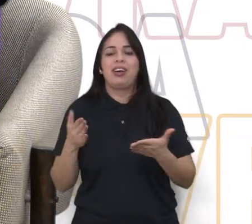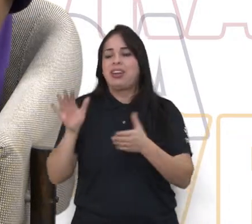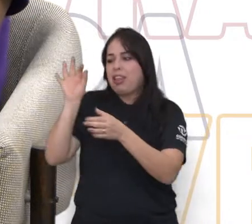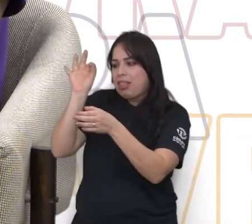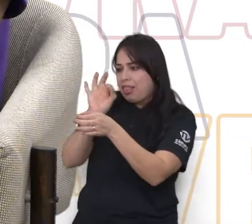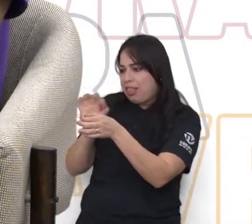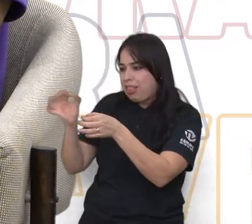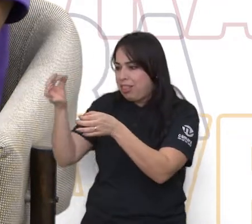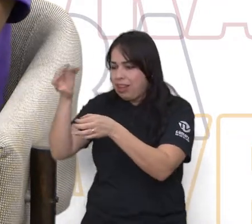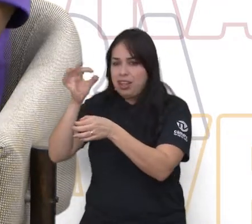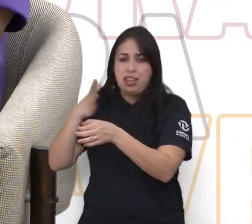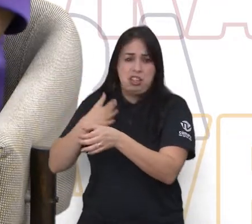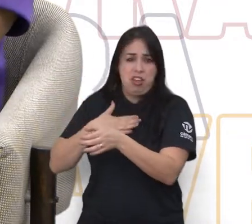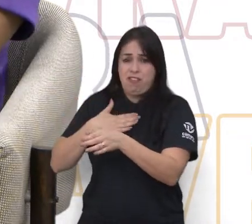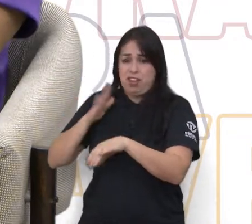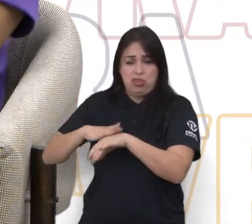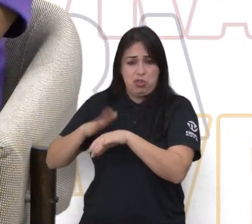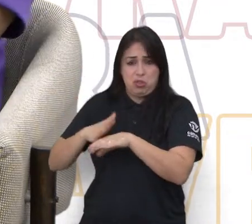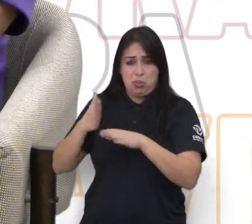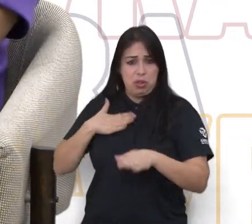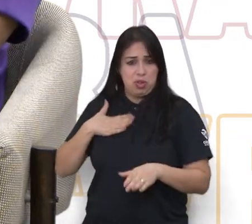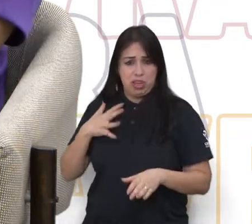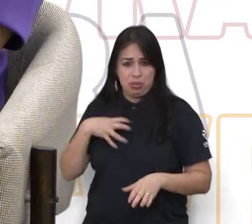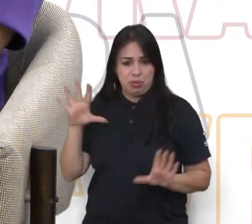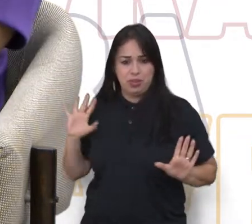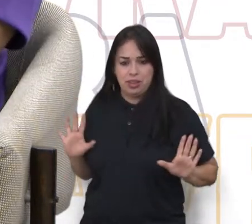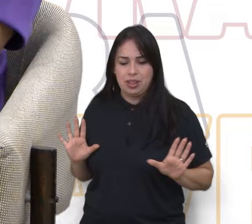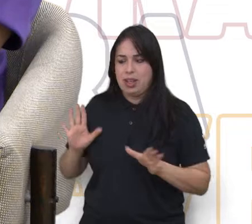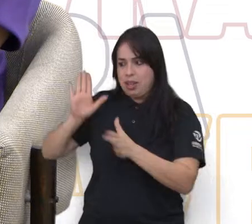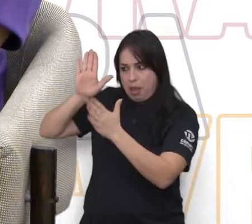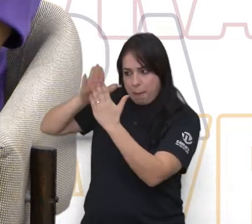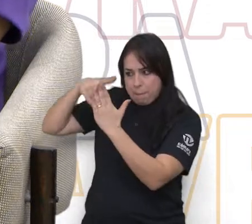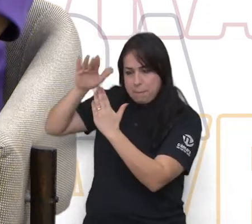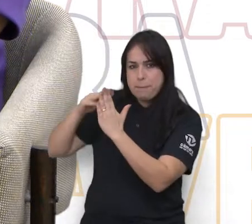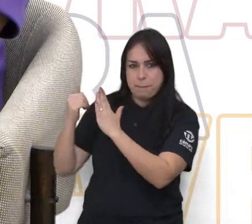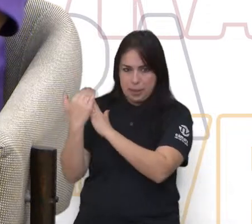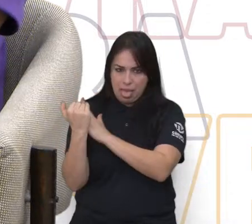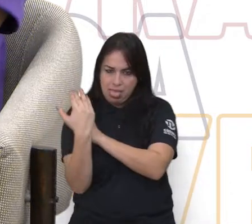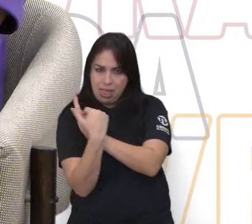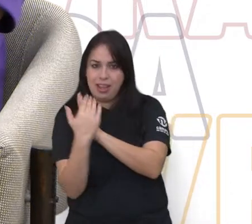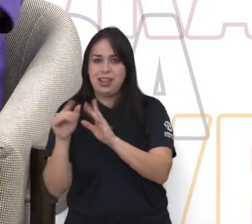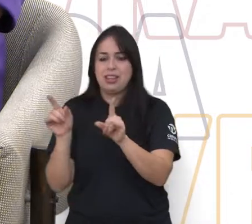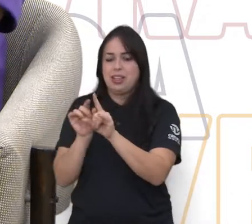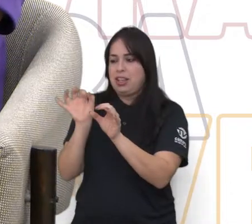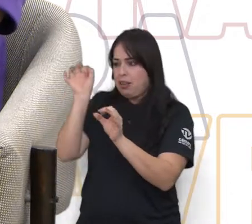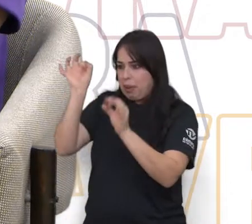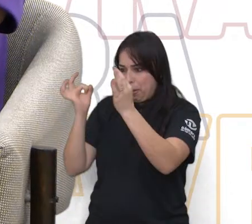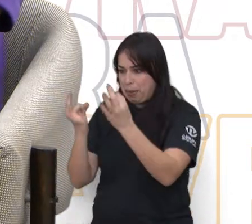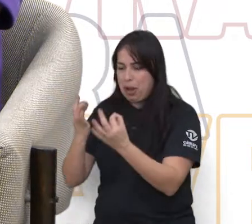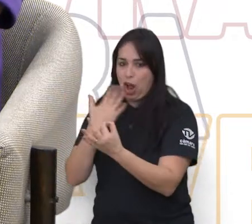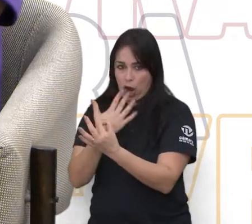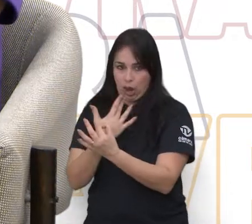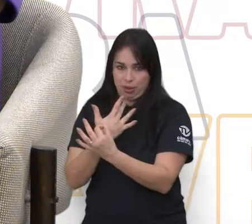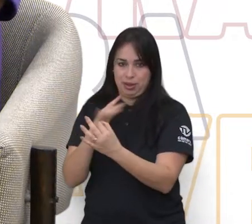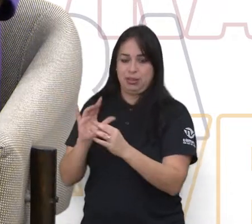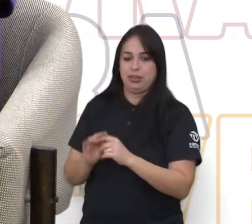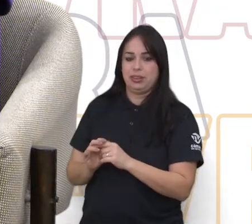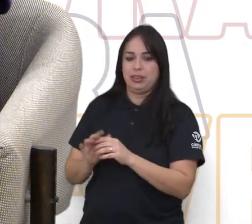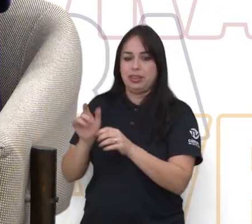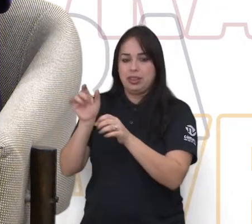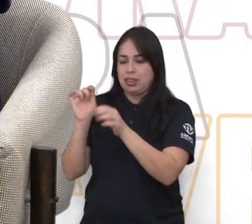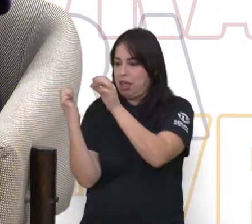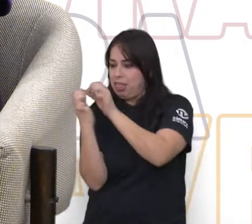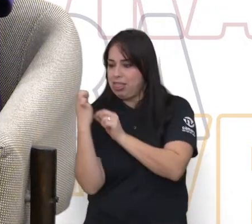enfeito ele do jeito que eu quiser. Aqui eu pintei, fui além, pintei a garrafinha, coloquei umas bolinhas coloridas, coloquei